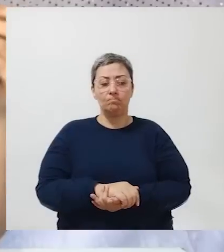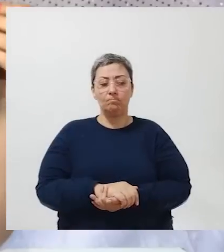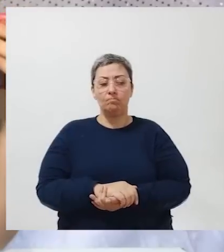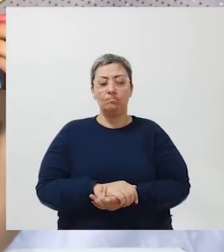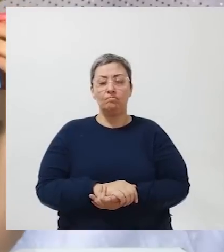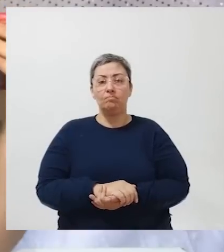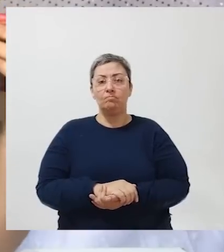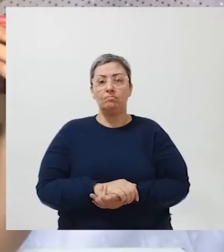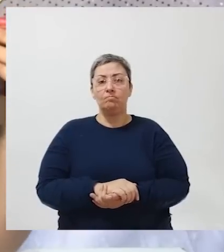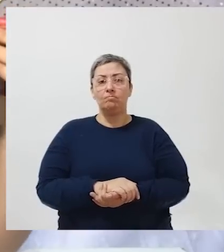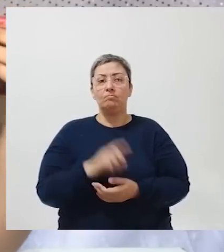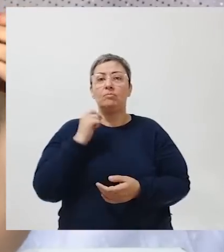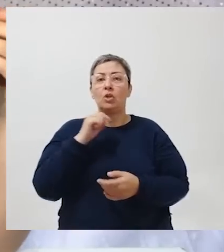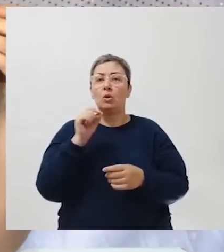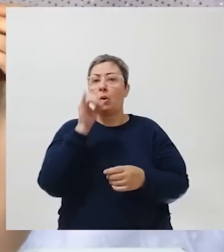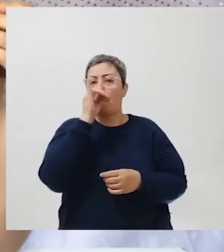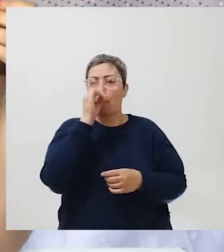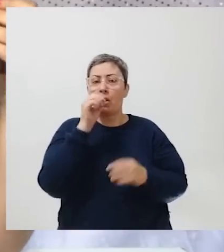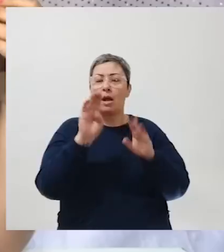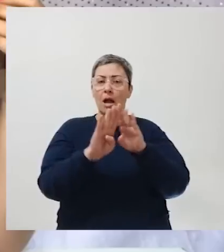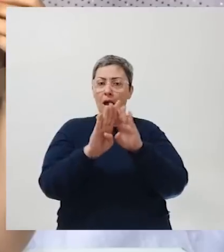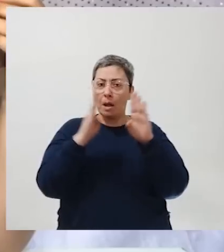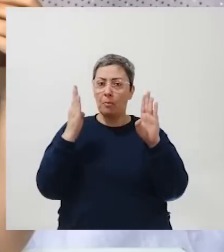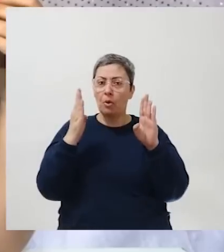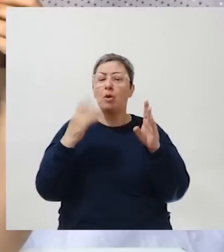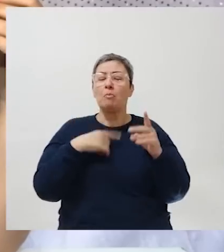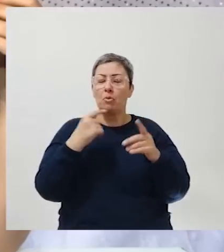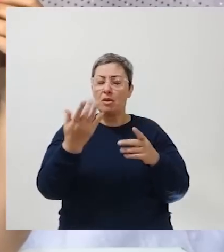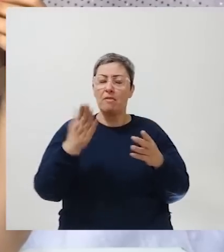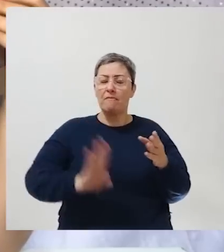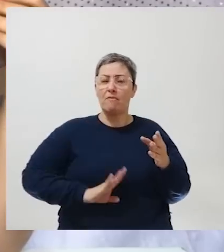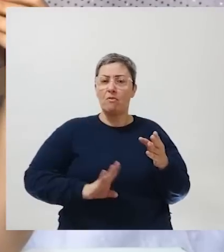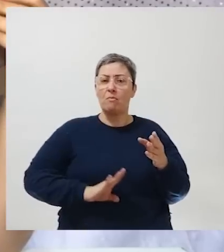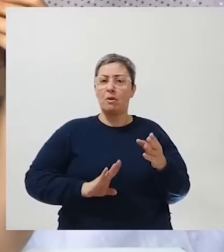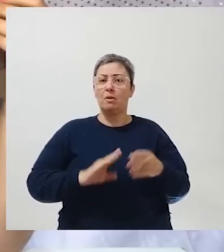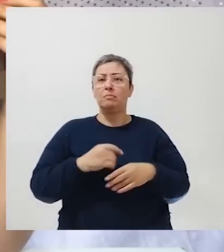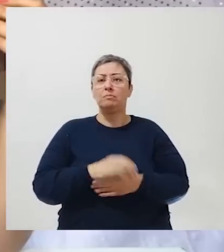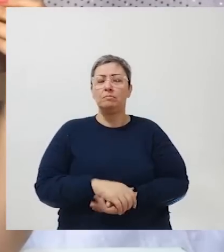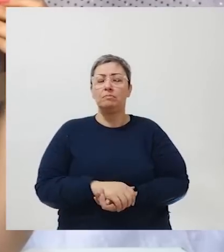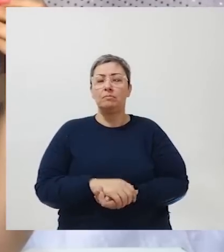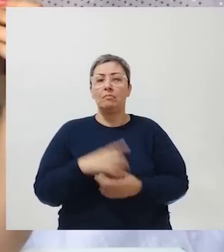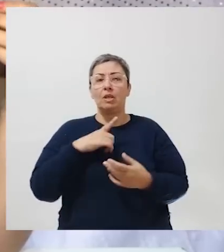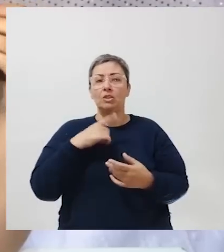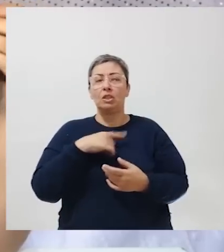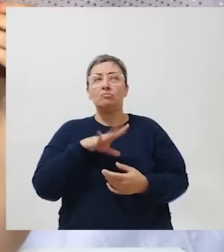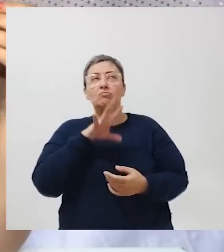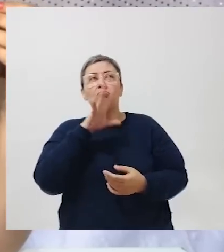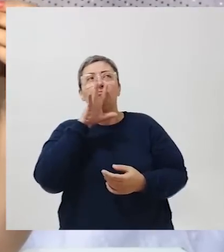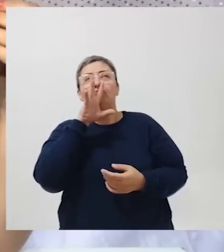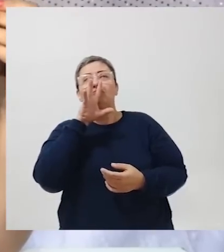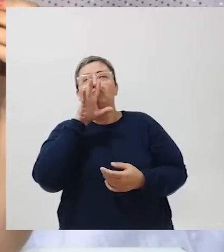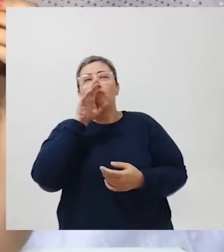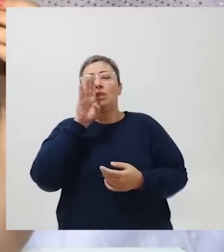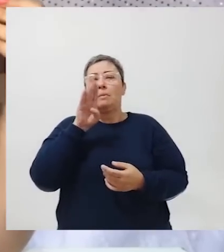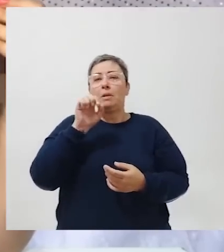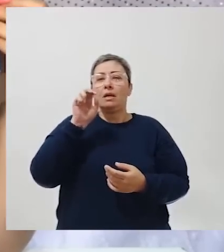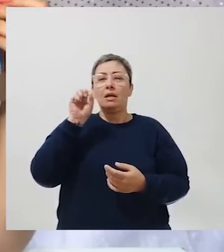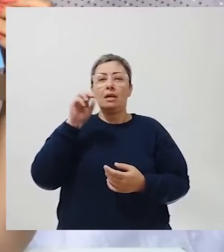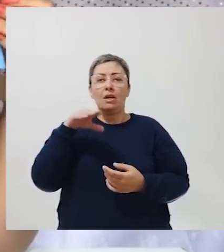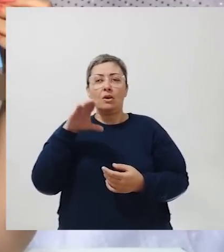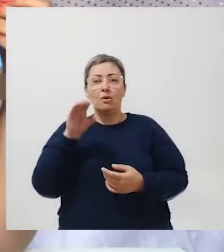Porquinhos, abram essa porta porque eu estou com fome. Eu já sinto cheiro de